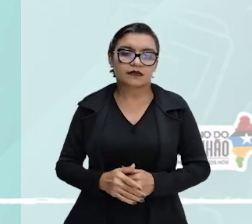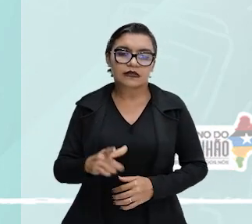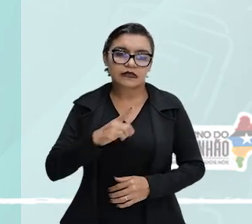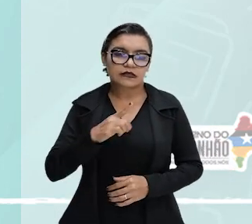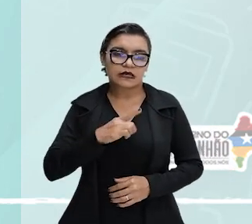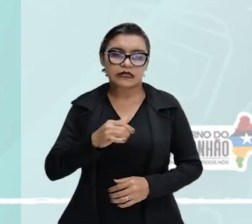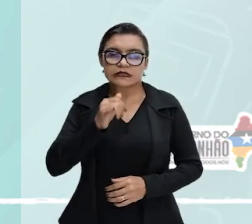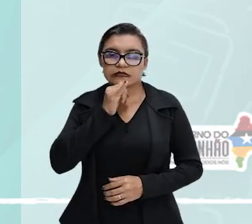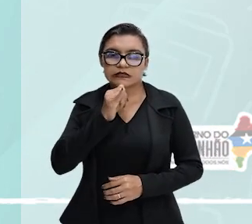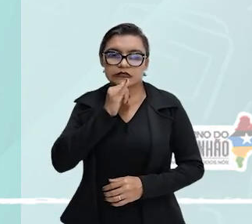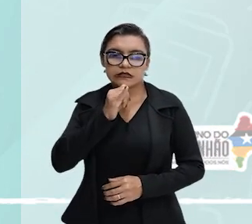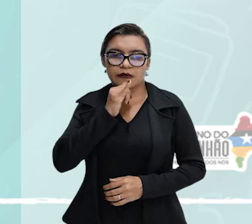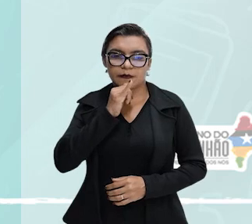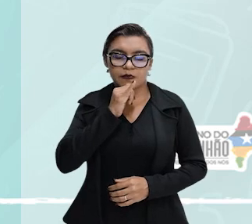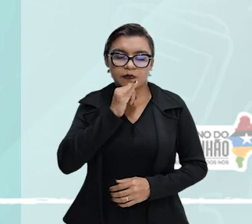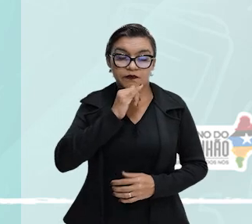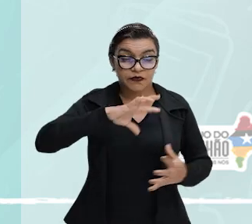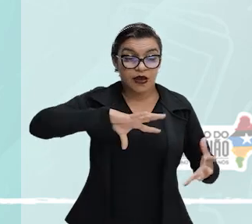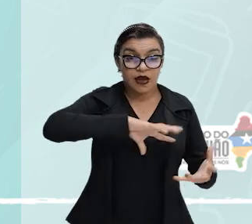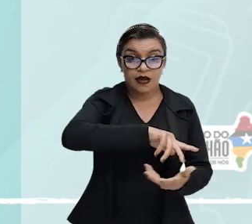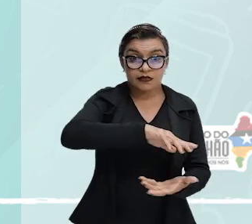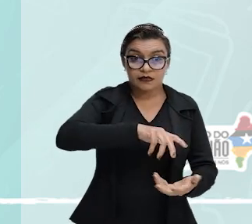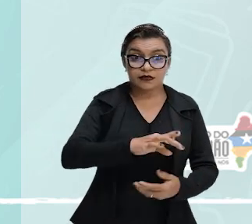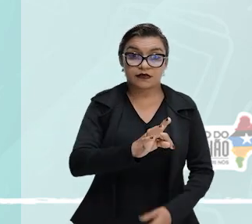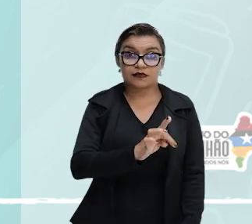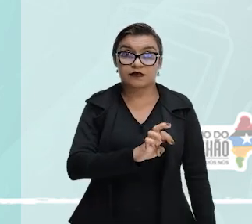por exemplo, a Terra,